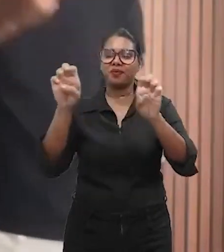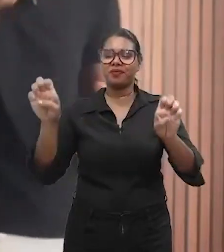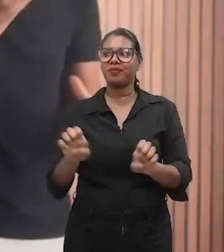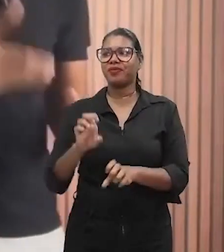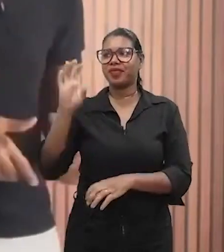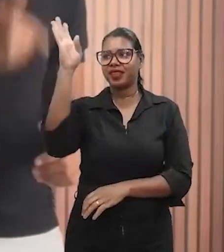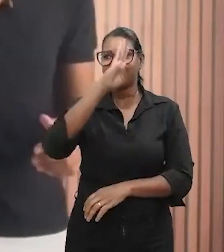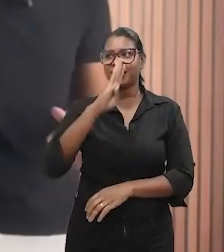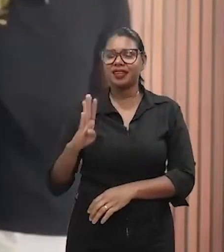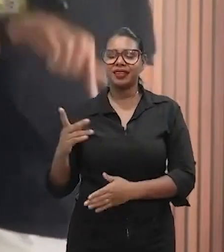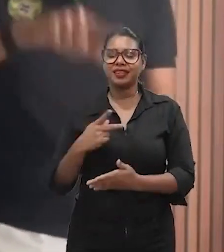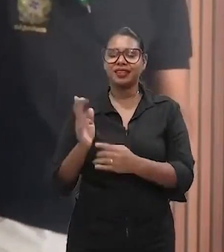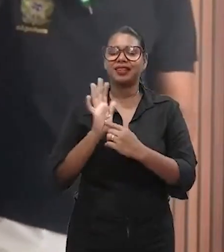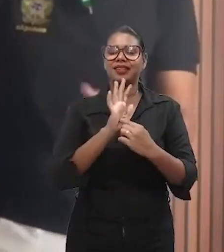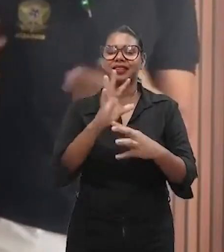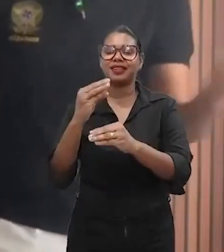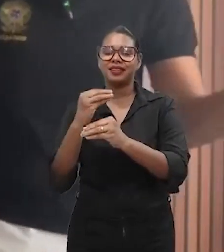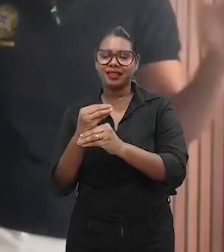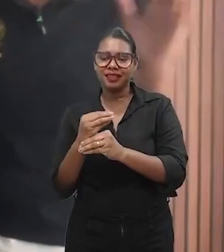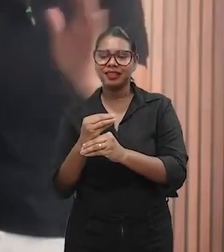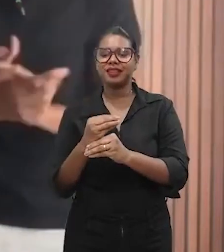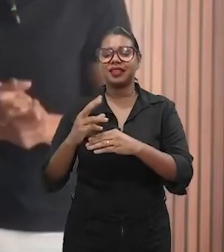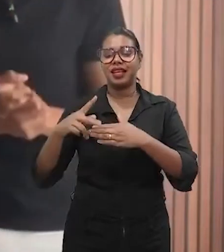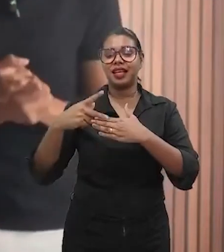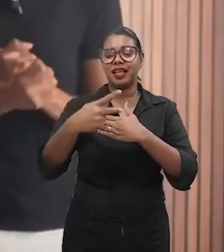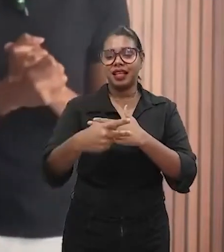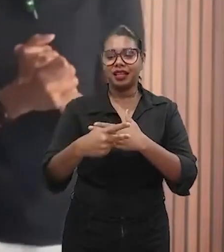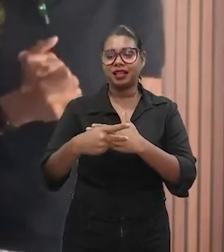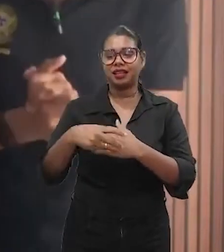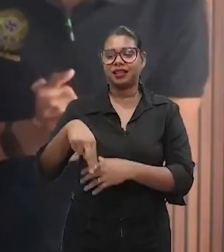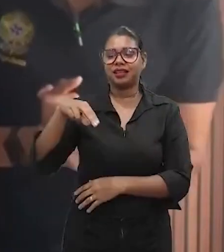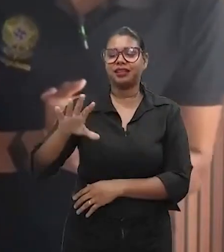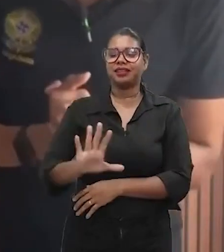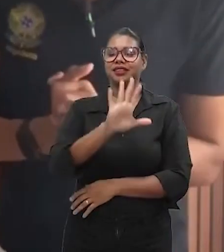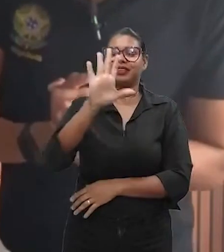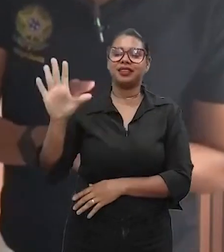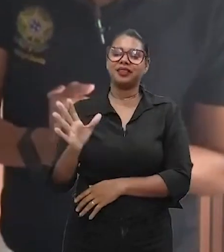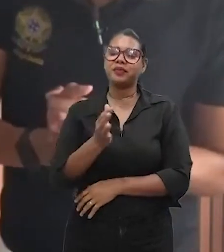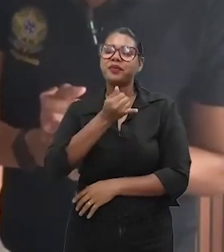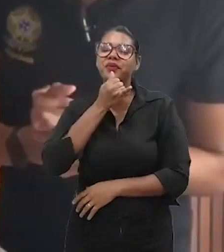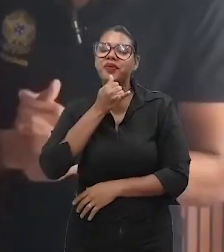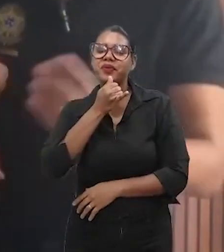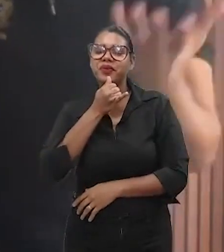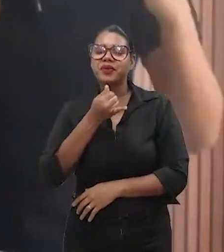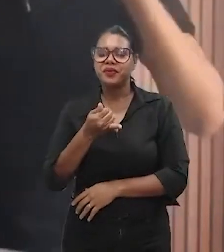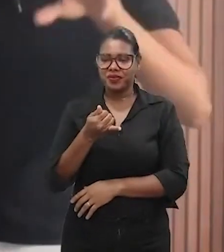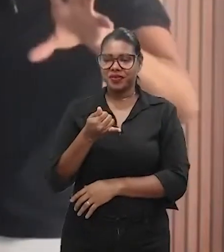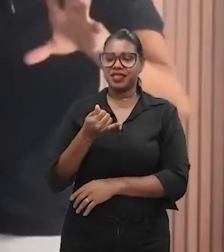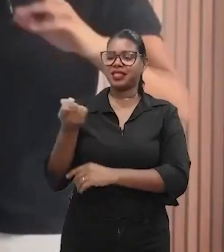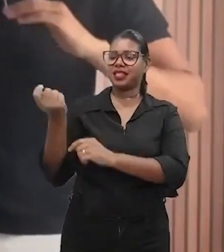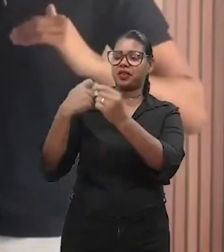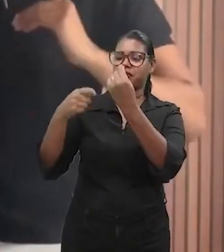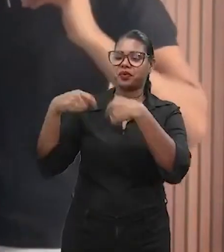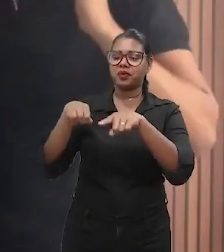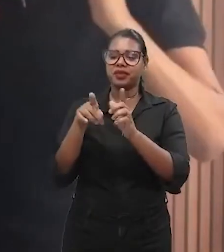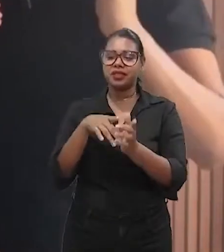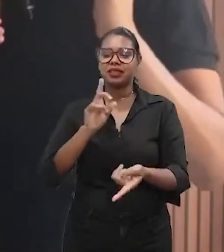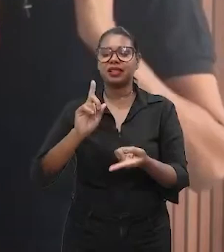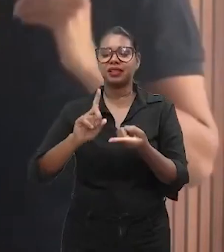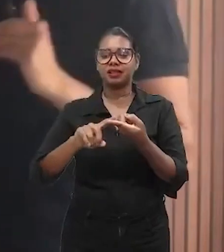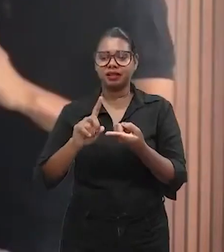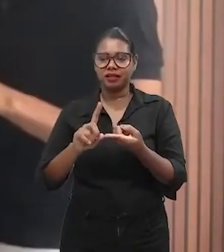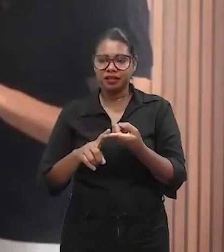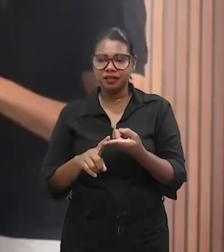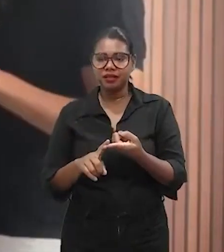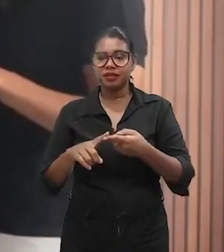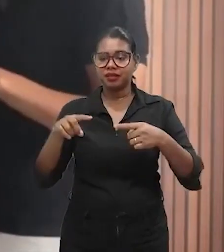Brasil, principalmente no que viria a ser chamado mais na frente de Nordeste. Exemplo, Maurício de Nassau soube administrar tão bem que estava